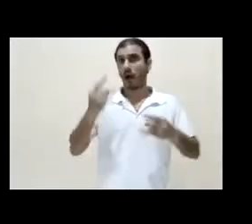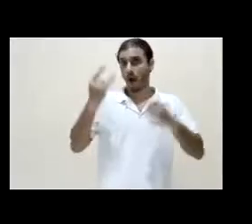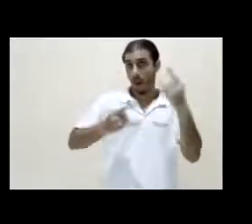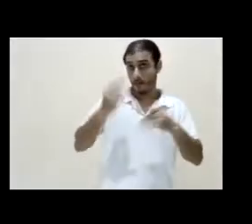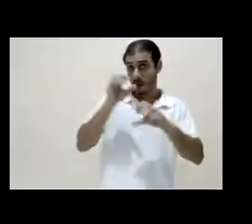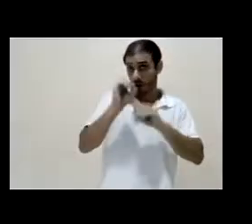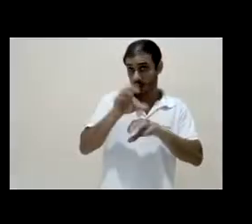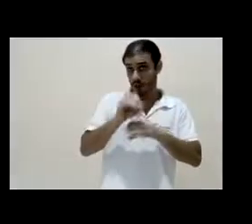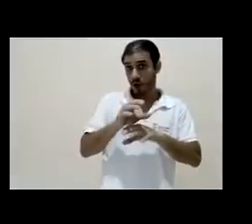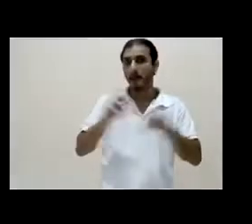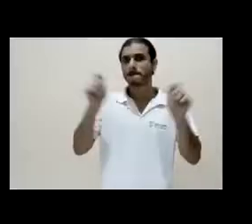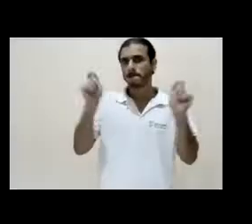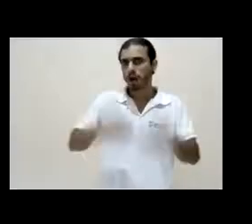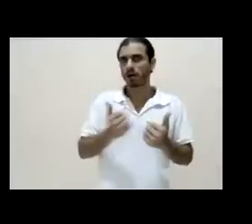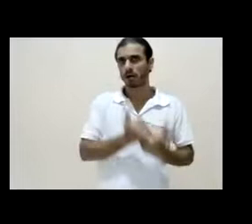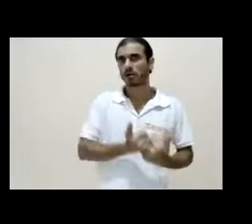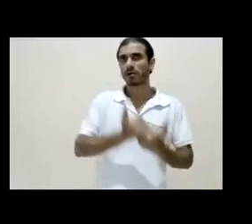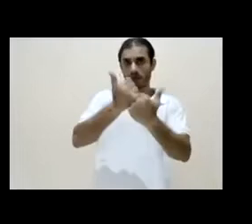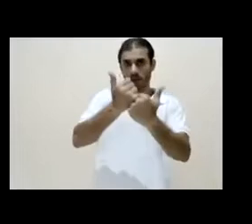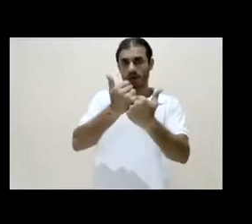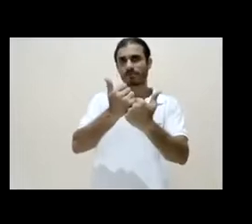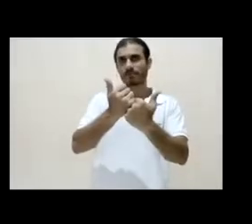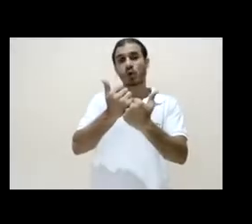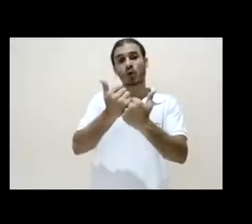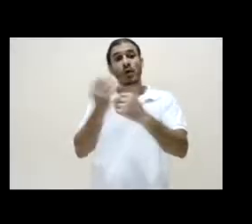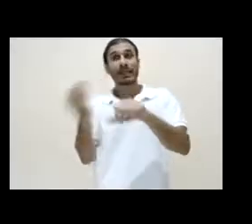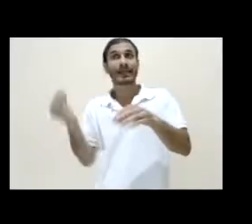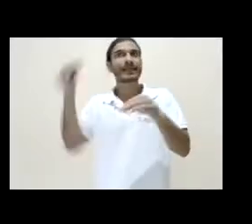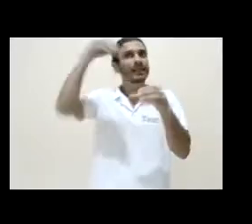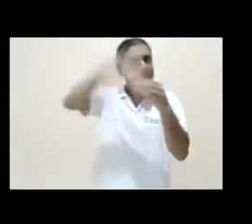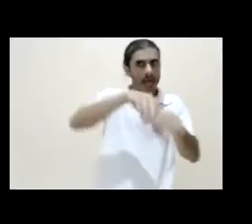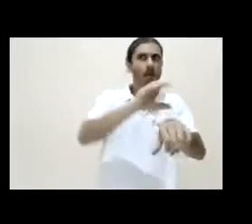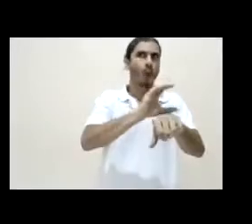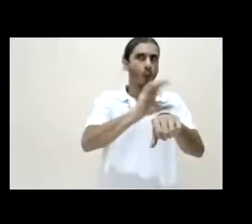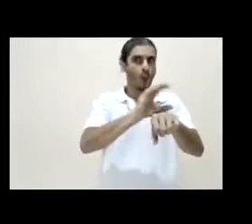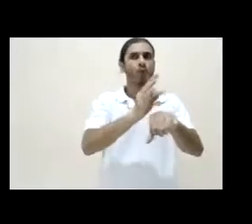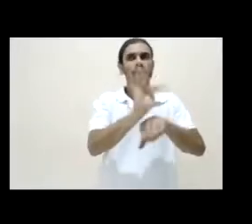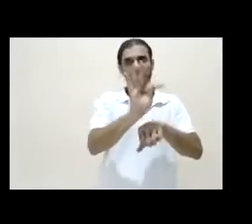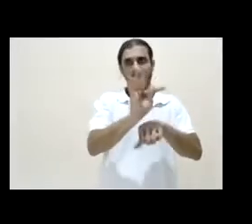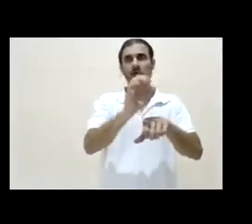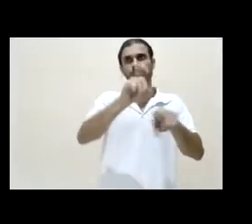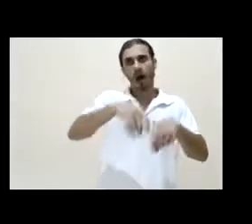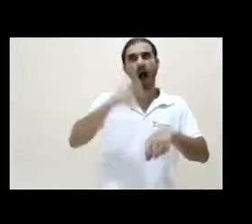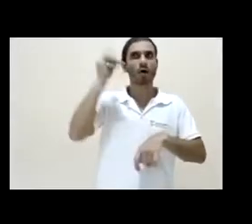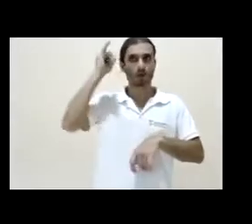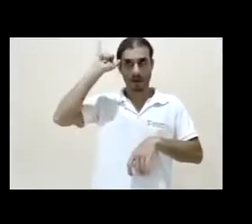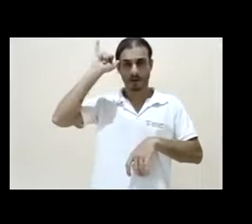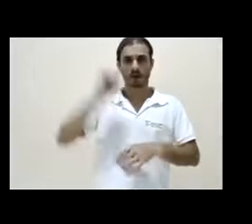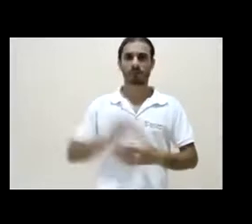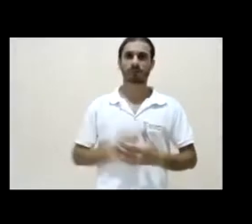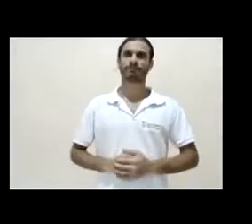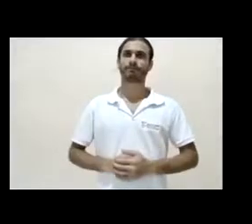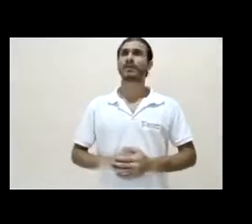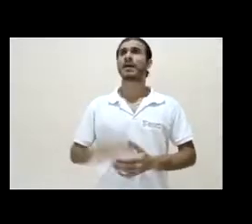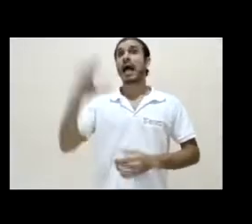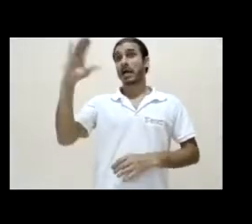no curso técnico em agropecuária. Sabemos também que, né, a princípio, essa proposta é para a ciência da natureza,